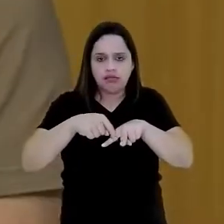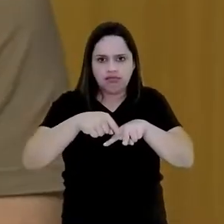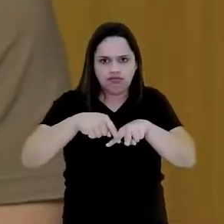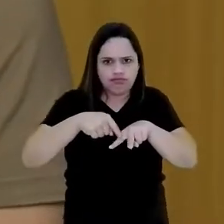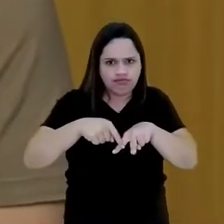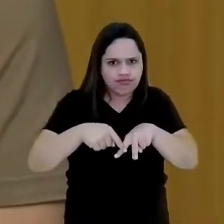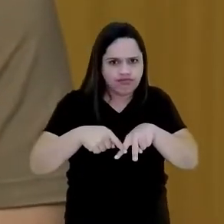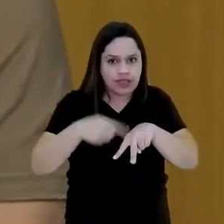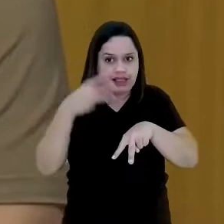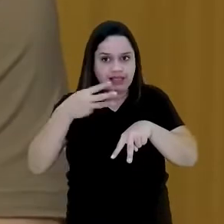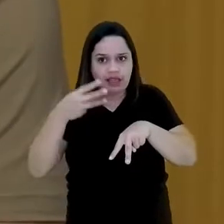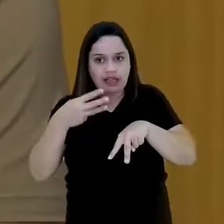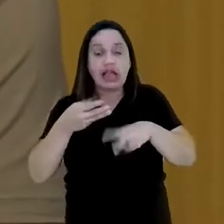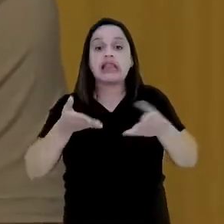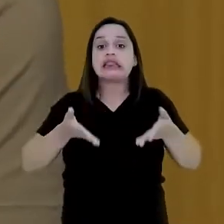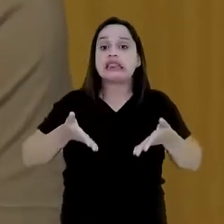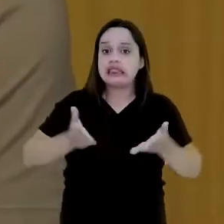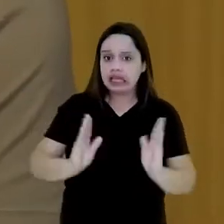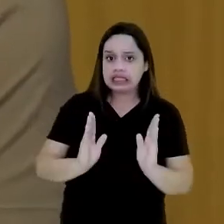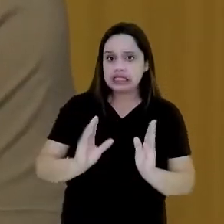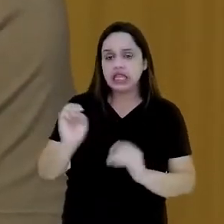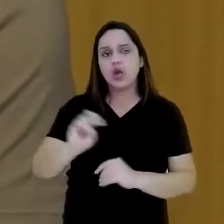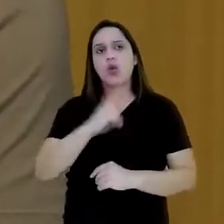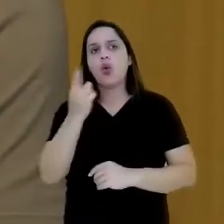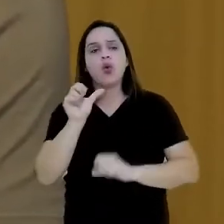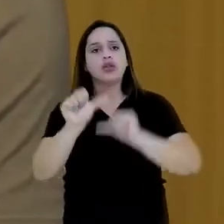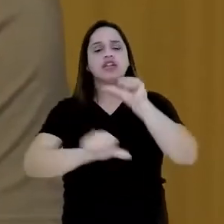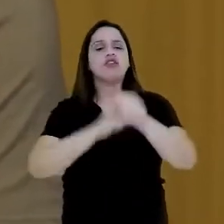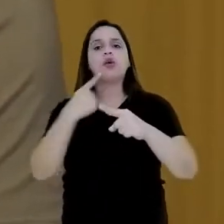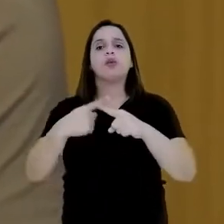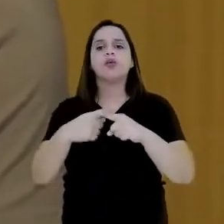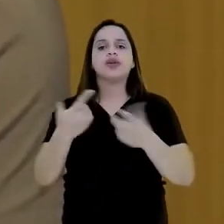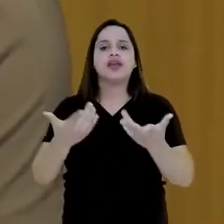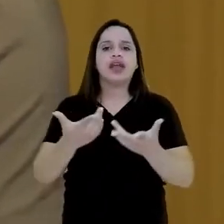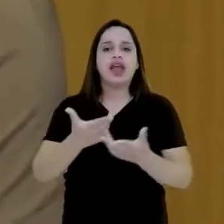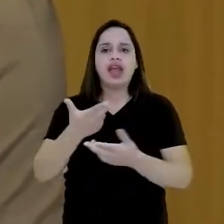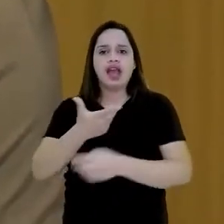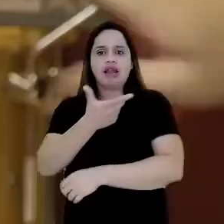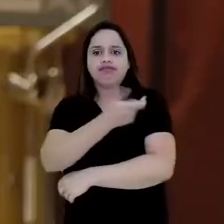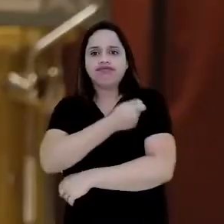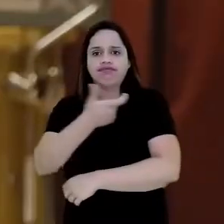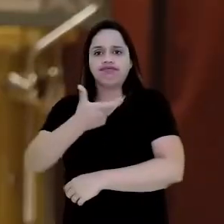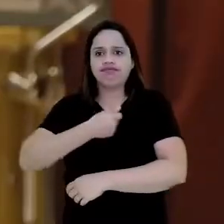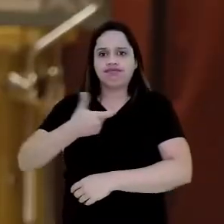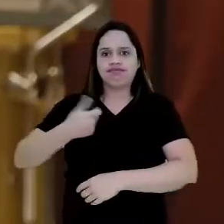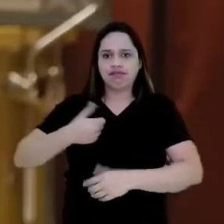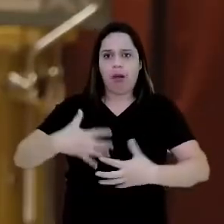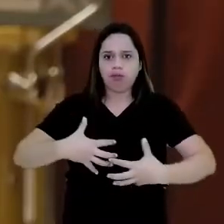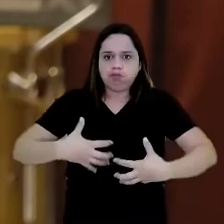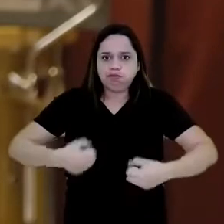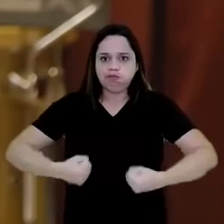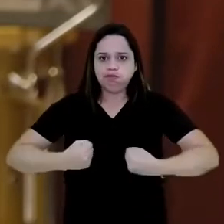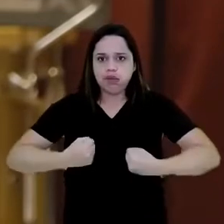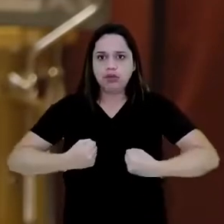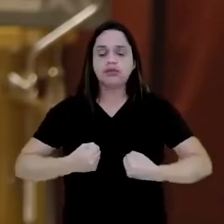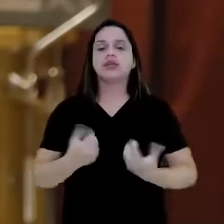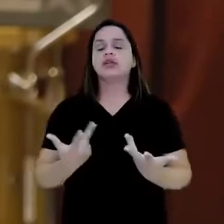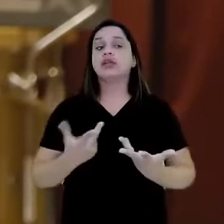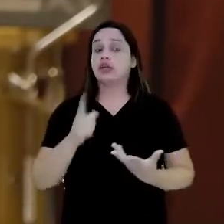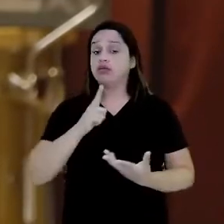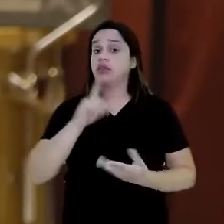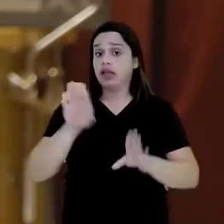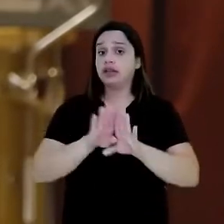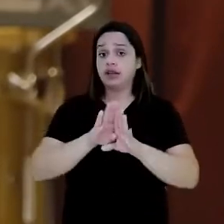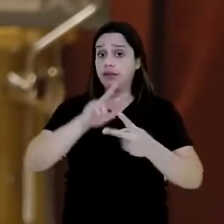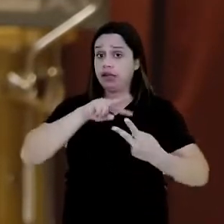batendo na coxa Essa ela nasceu assim ou ela se transforma assim porque ela tomou bomba se ela também as duas coisas